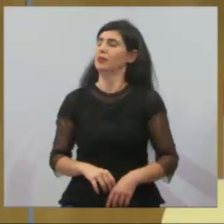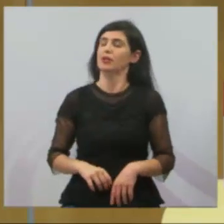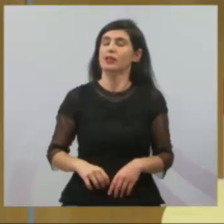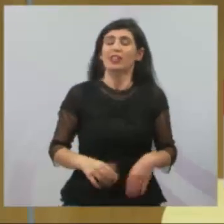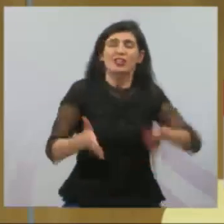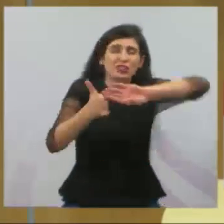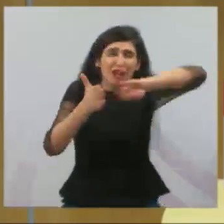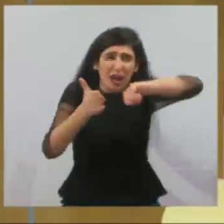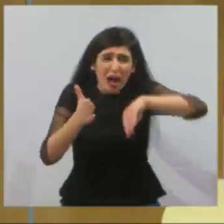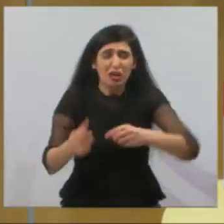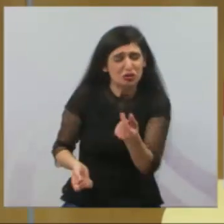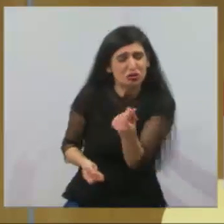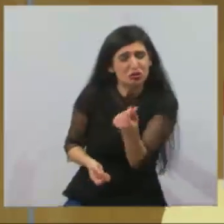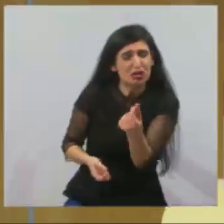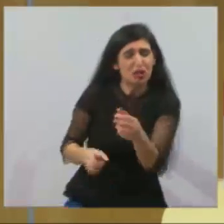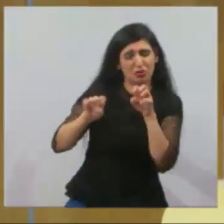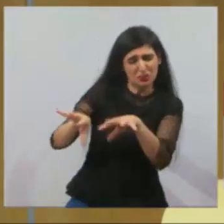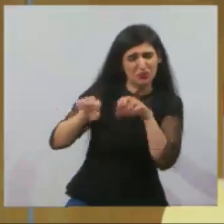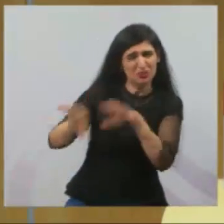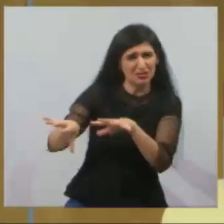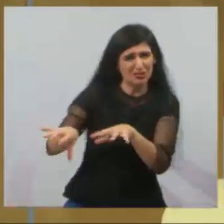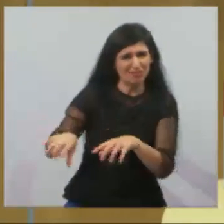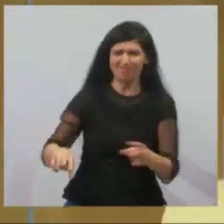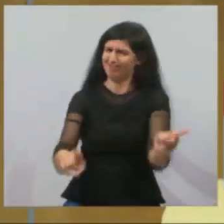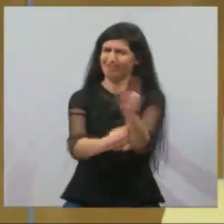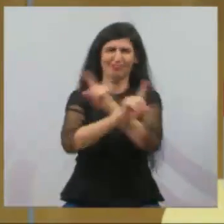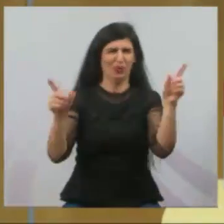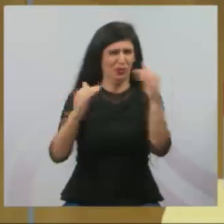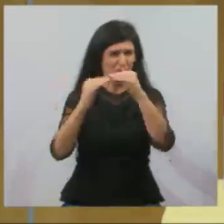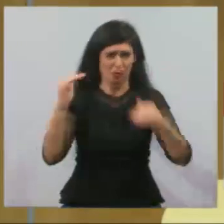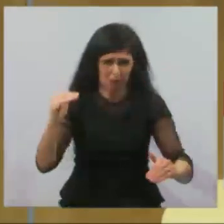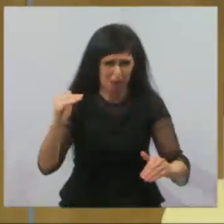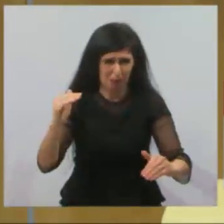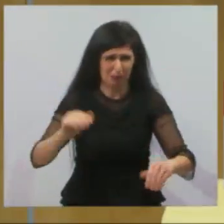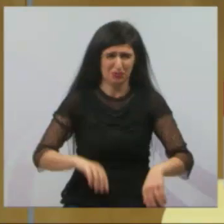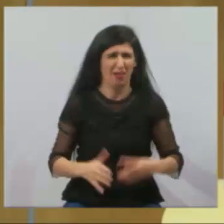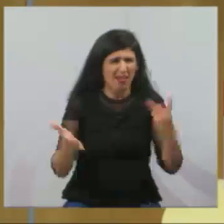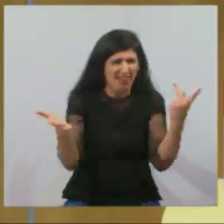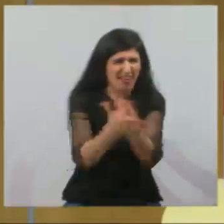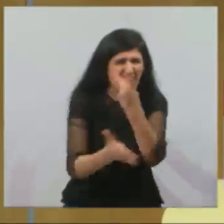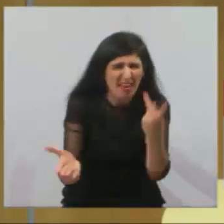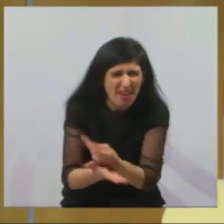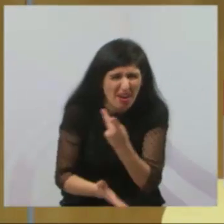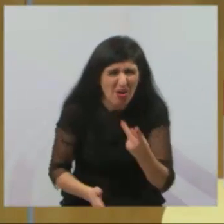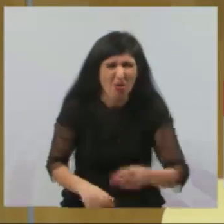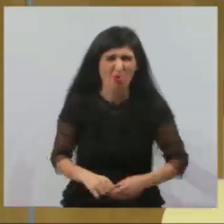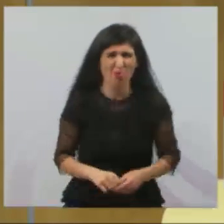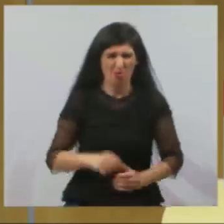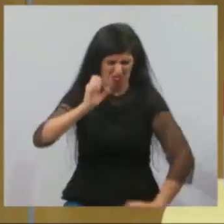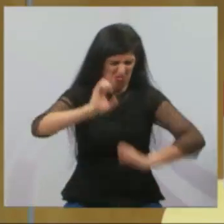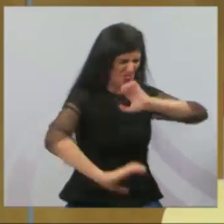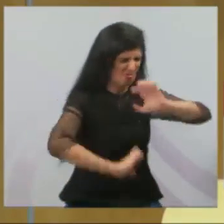ter irresponsabilidade de ser covarde e fazer um voto político aqui,